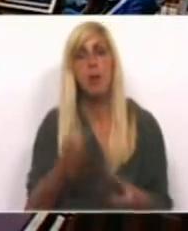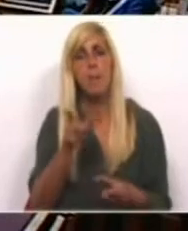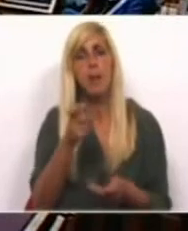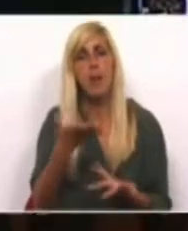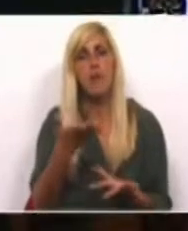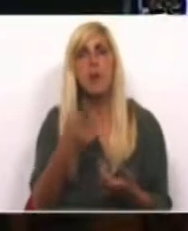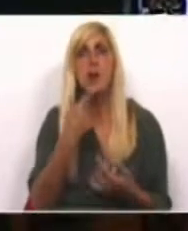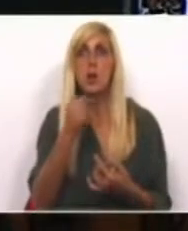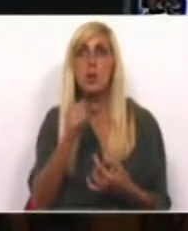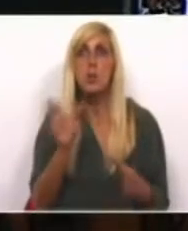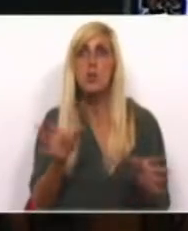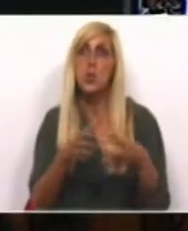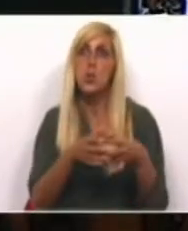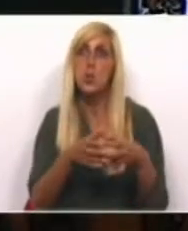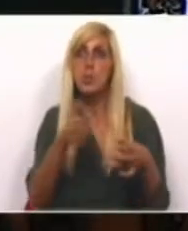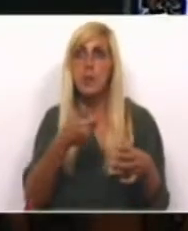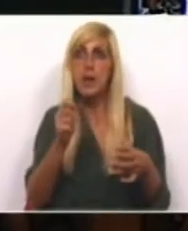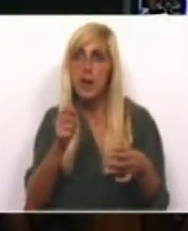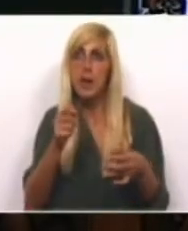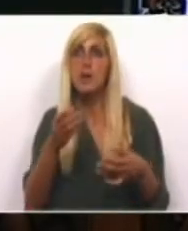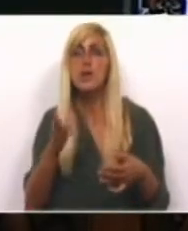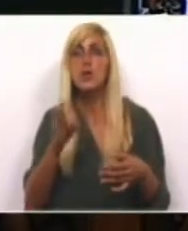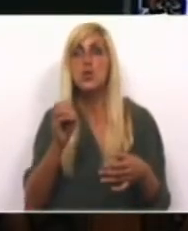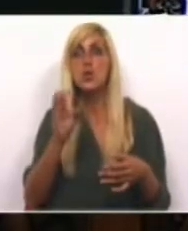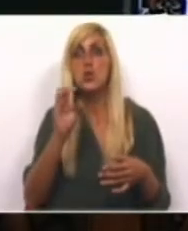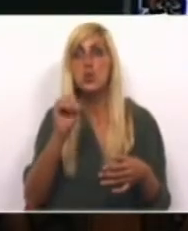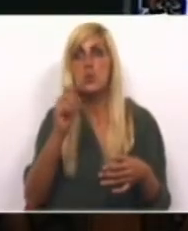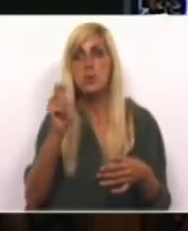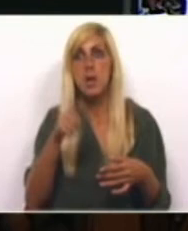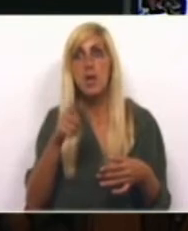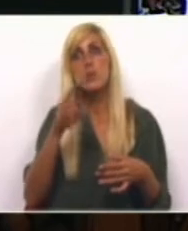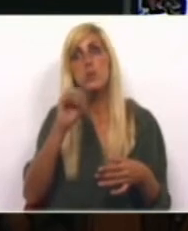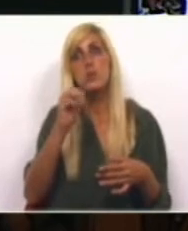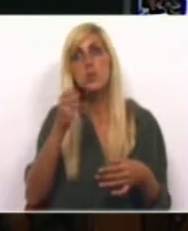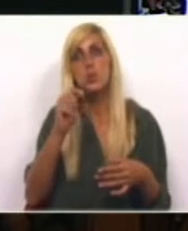Palavra, em nome do Grupo Parlamentar do Bloco de Esquerda, o Sr. Deputado José Soeiro. Faz favor.